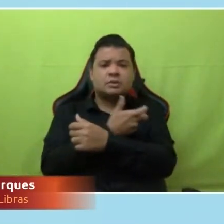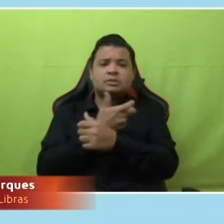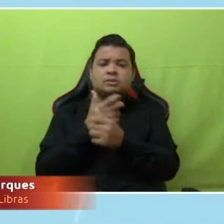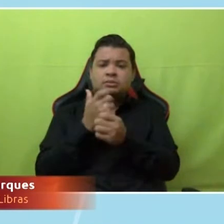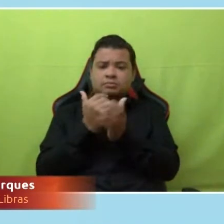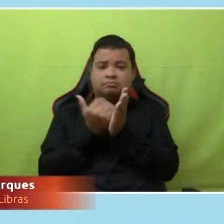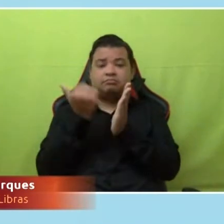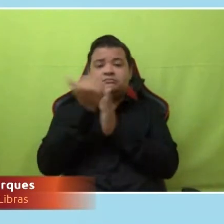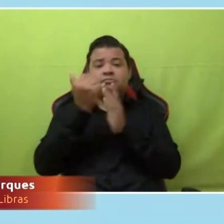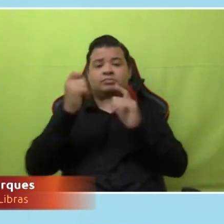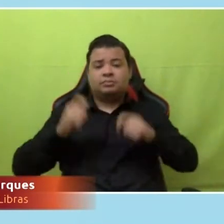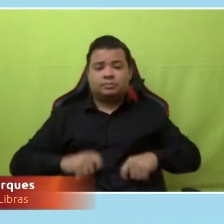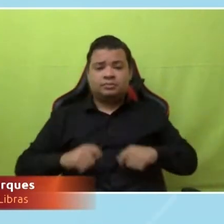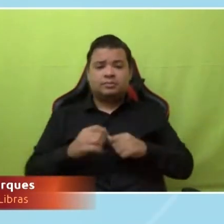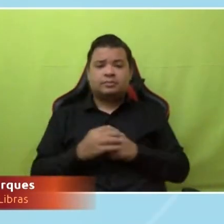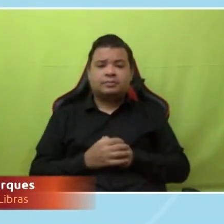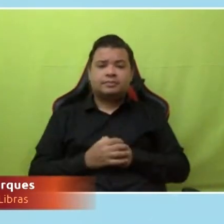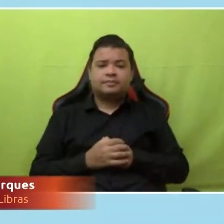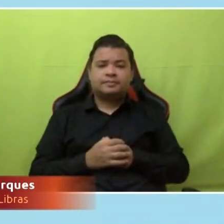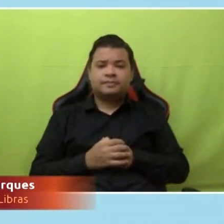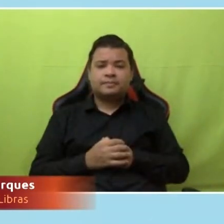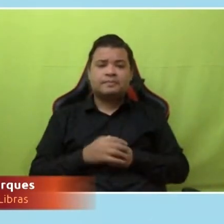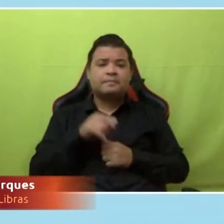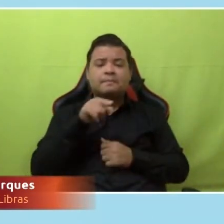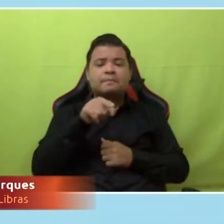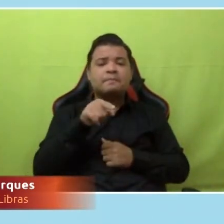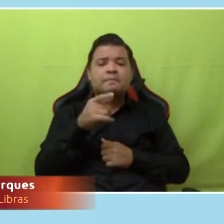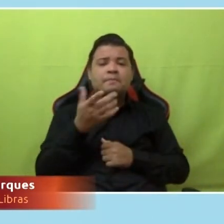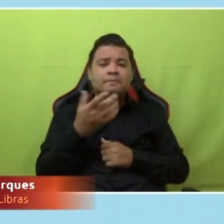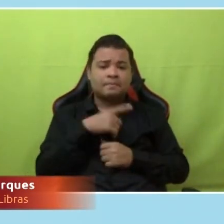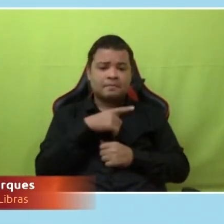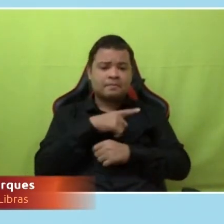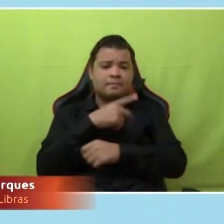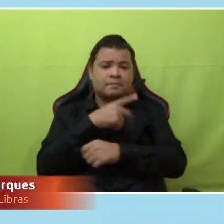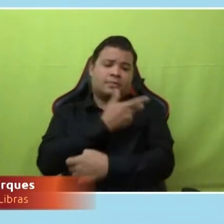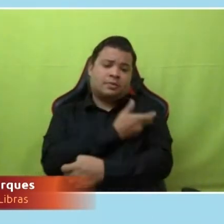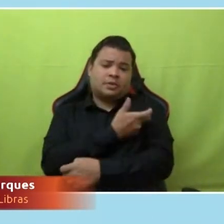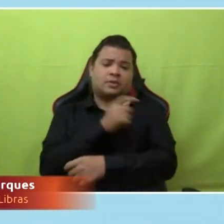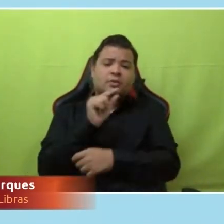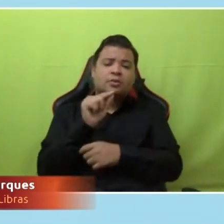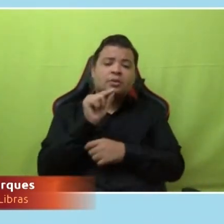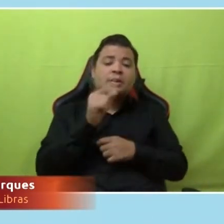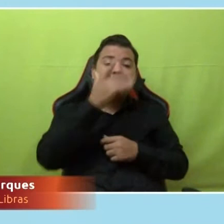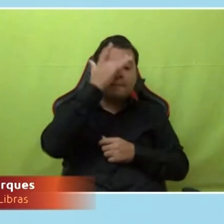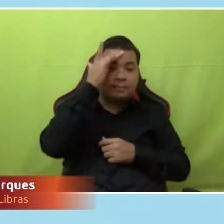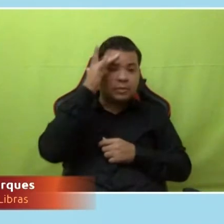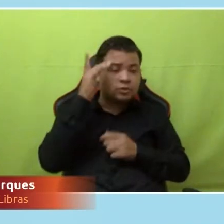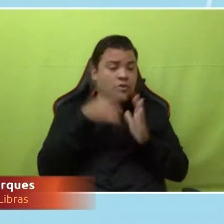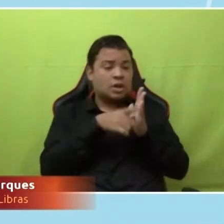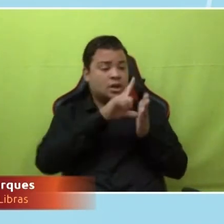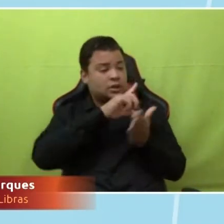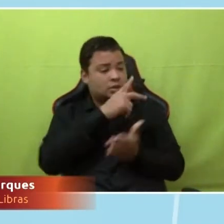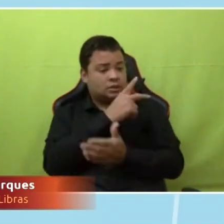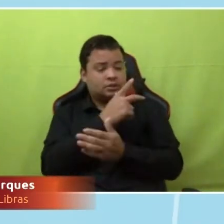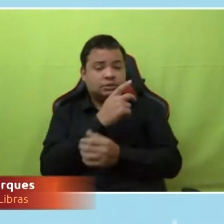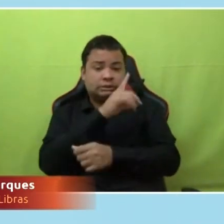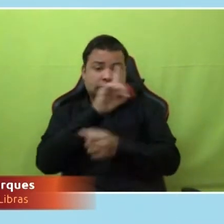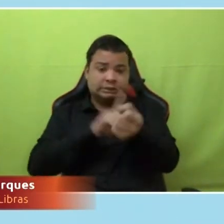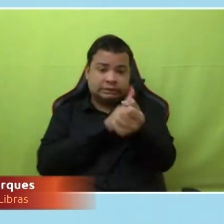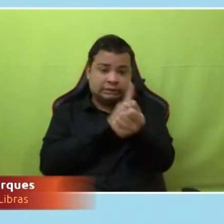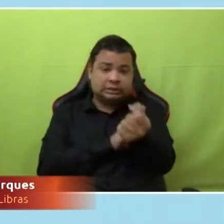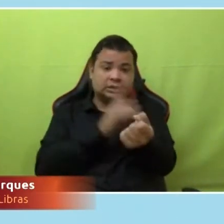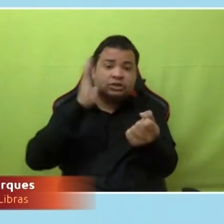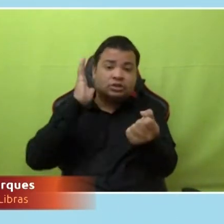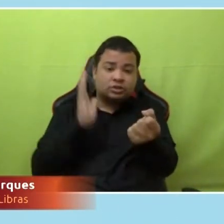já registrada, e só pode ser feita em quem já teve dengue anteriormente. Então, isso obriga as pessoas a ter